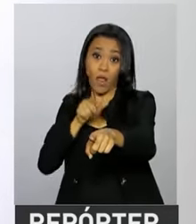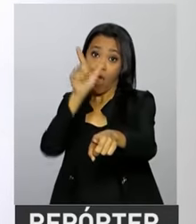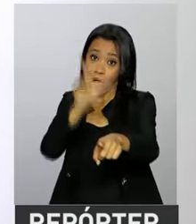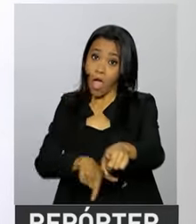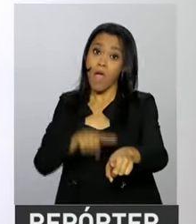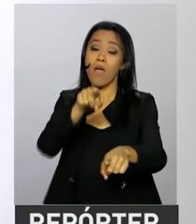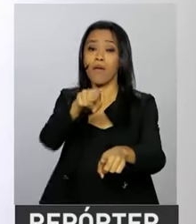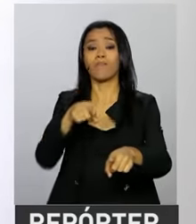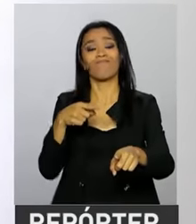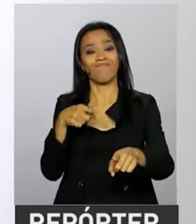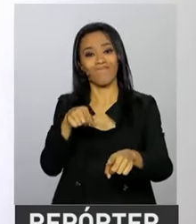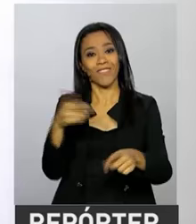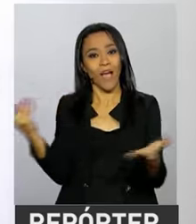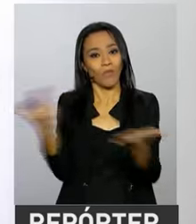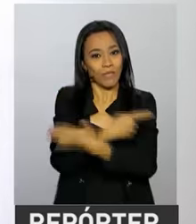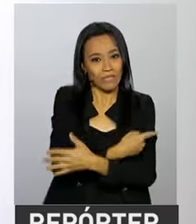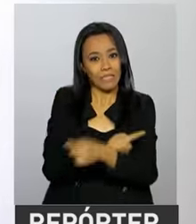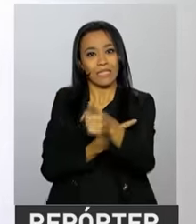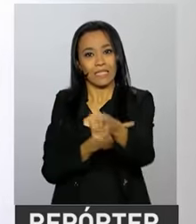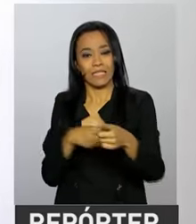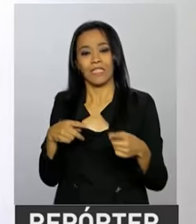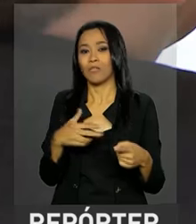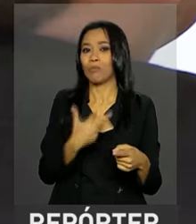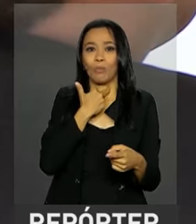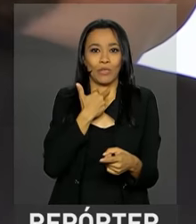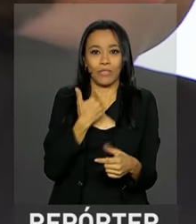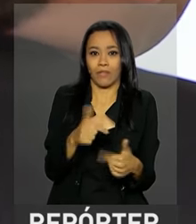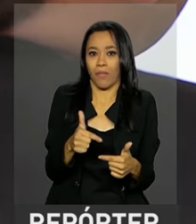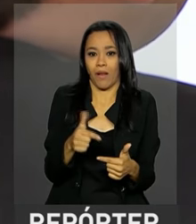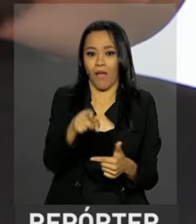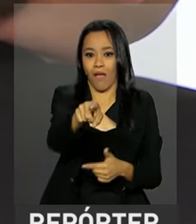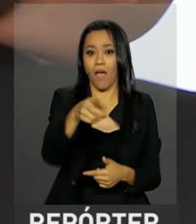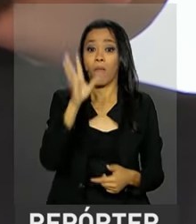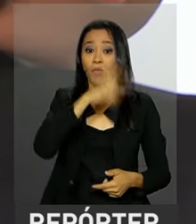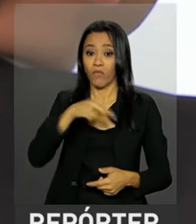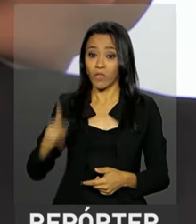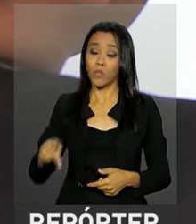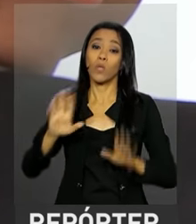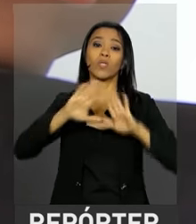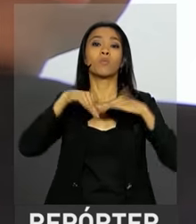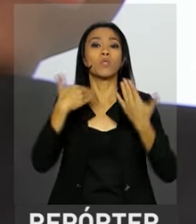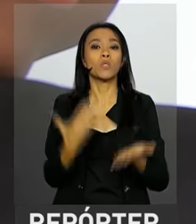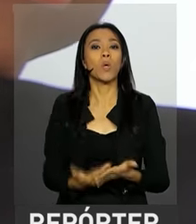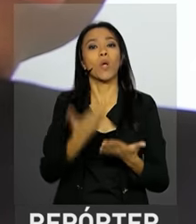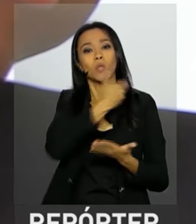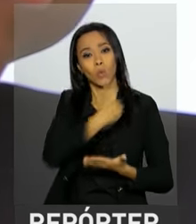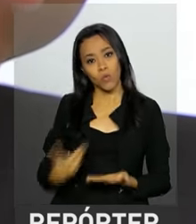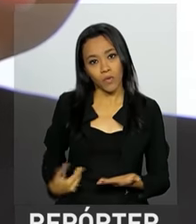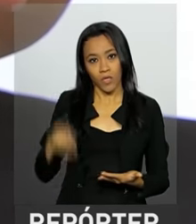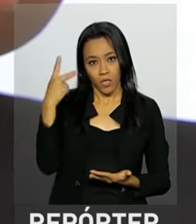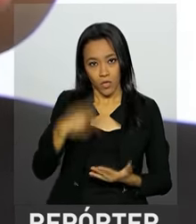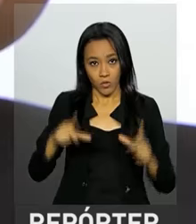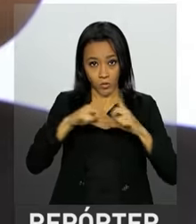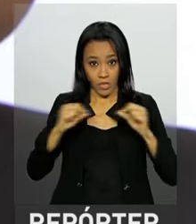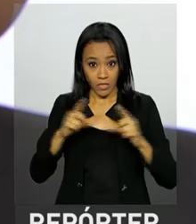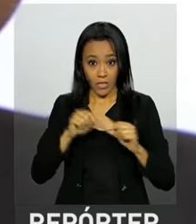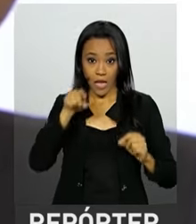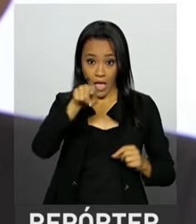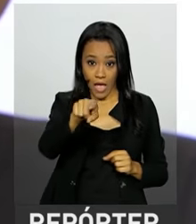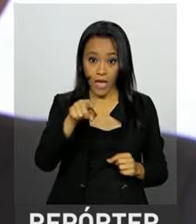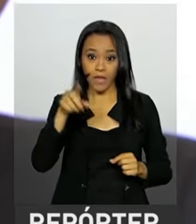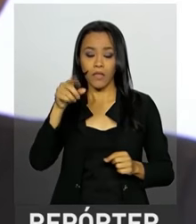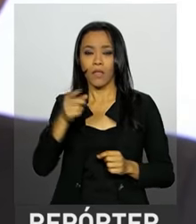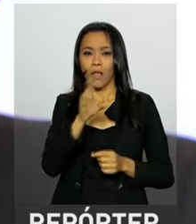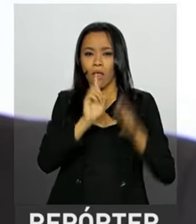de pessoas que estão incapacitadas para trabalhar. Professora da rede pública de ensino do Distrito Federal, foi diagnosticada